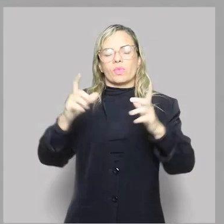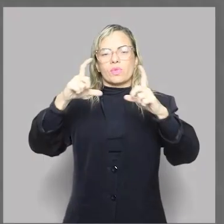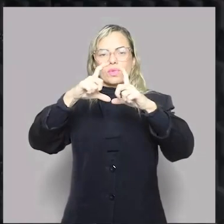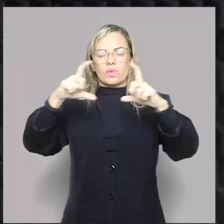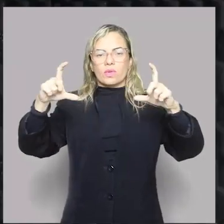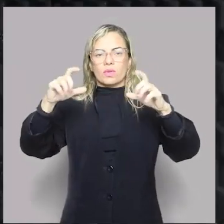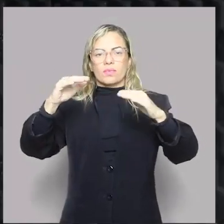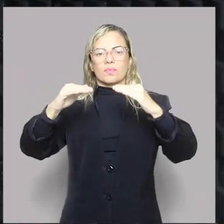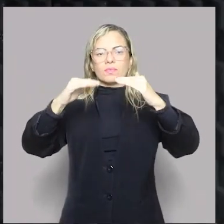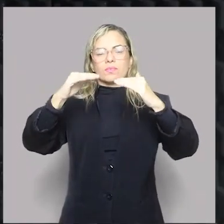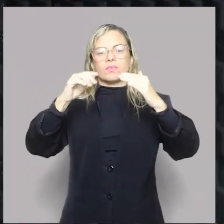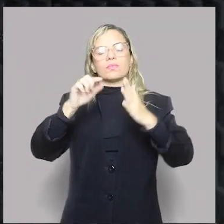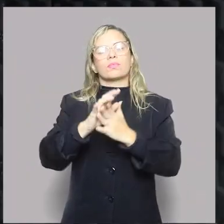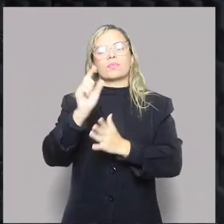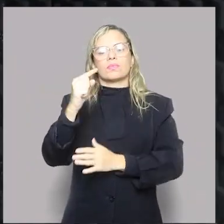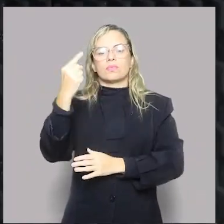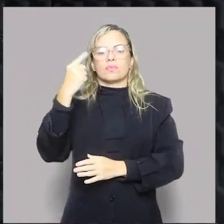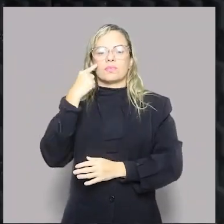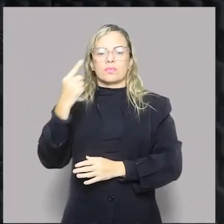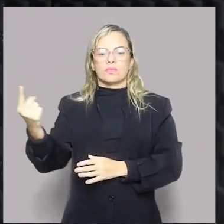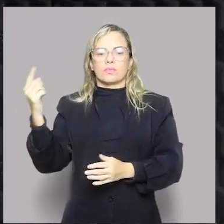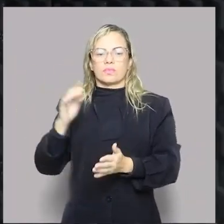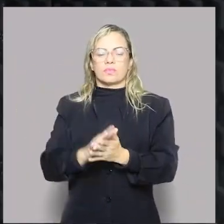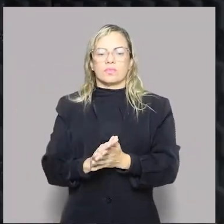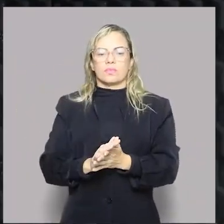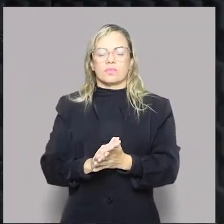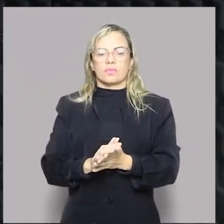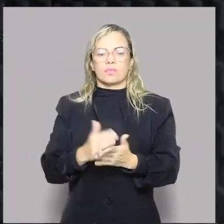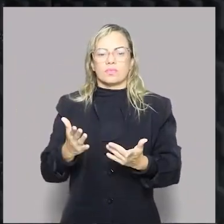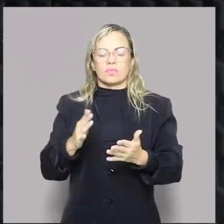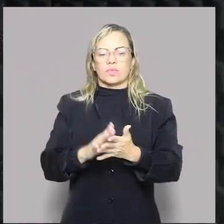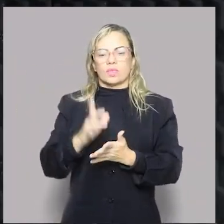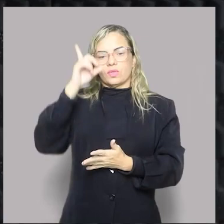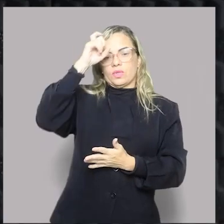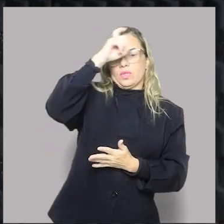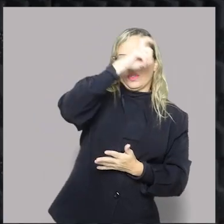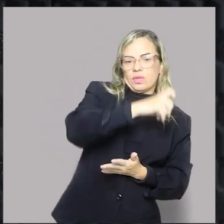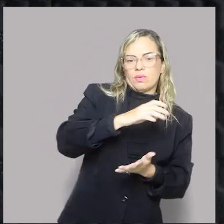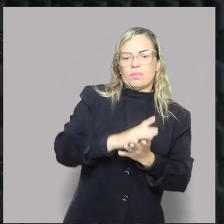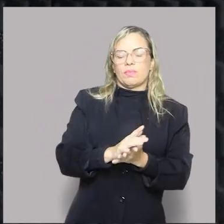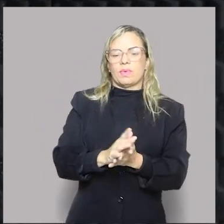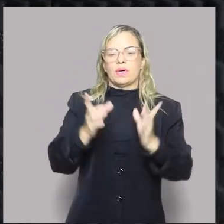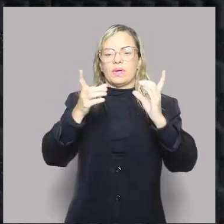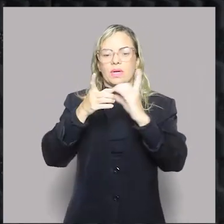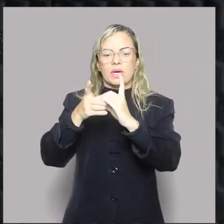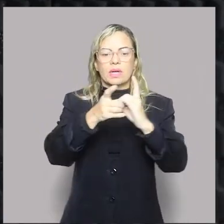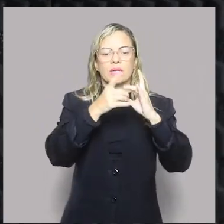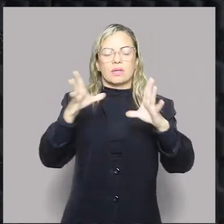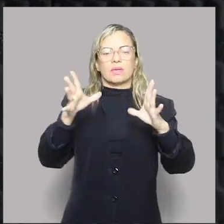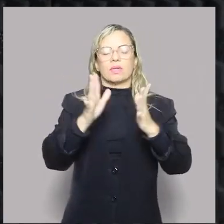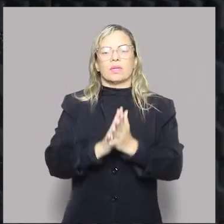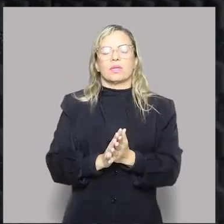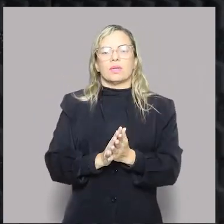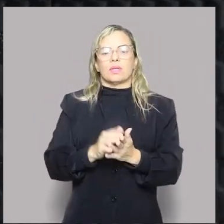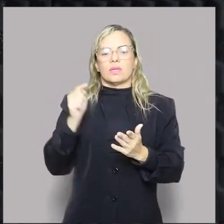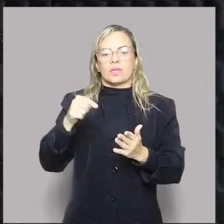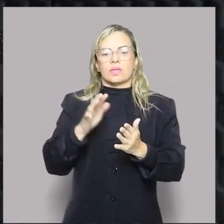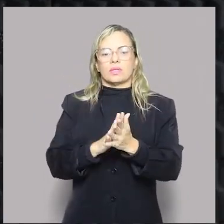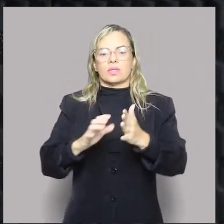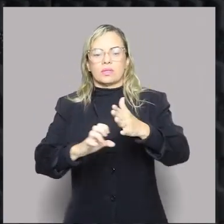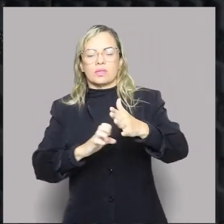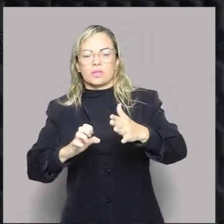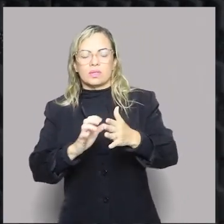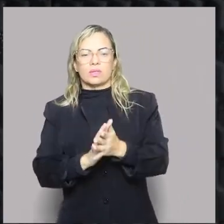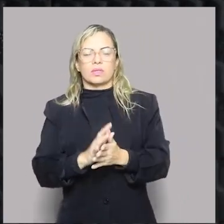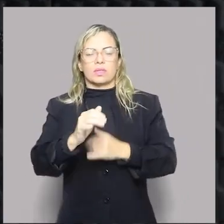Se eu exponho o problema, eu preciso também expor quais são as consequências disso, os resultados disso. Tudo